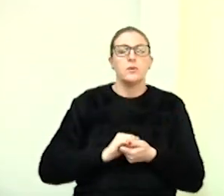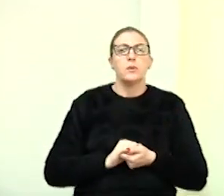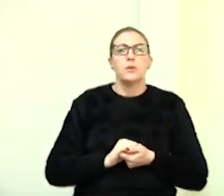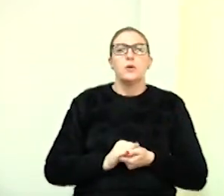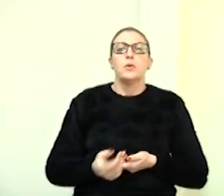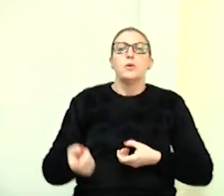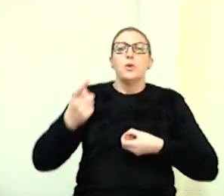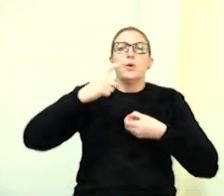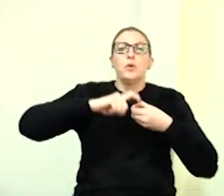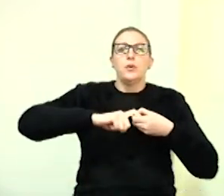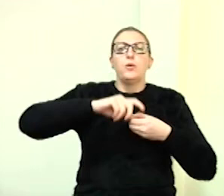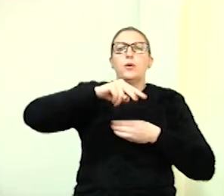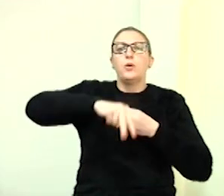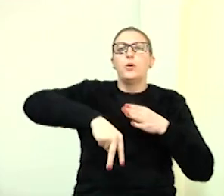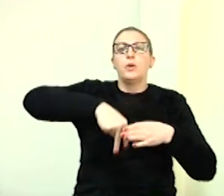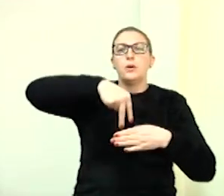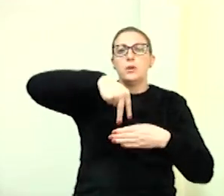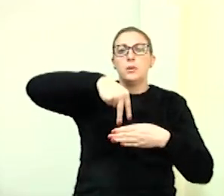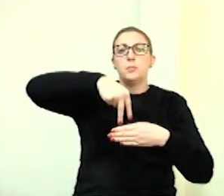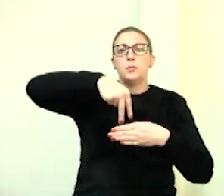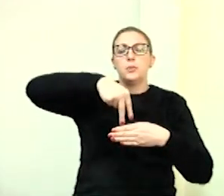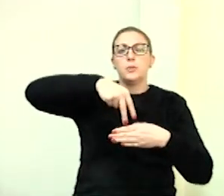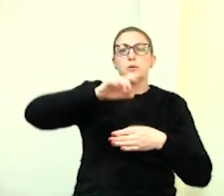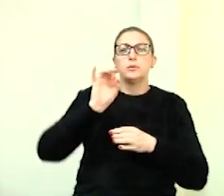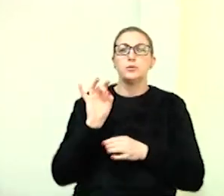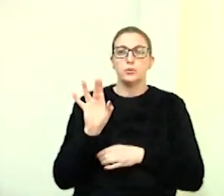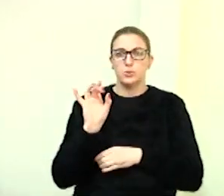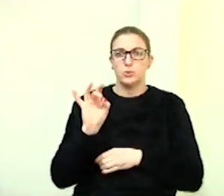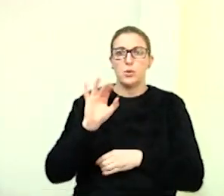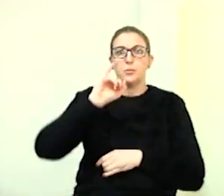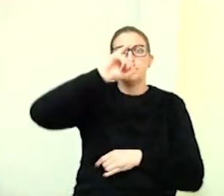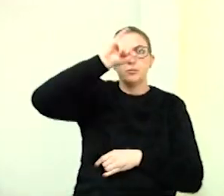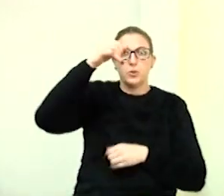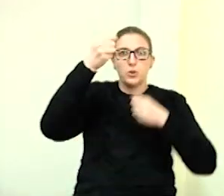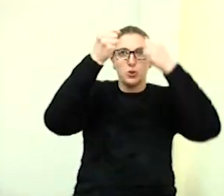volto a essa tribuna apenas para justificar